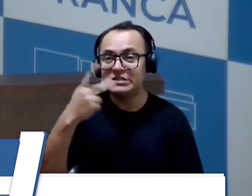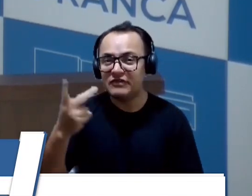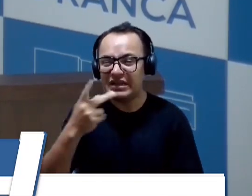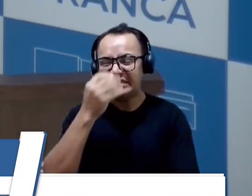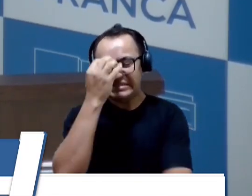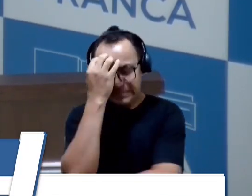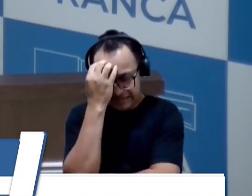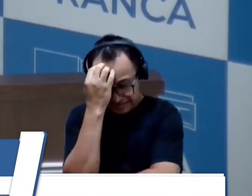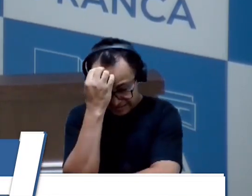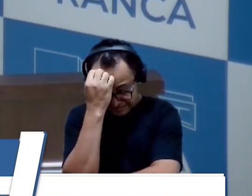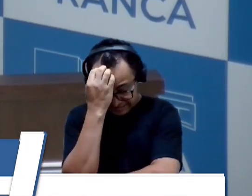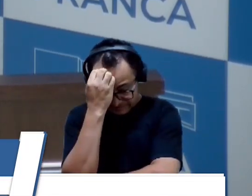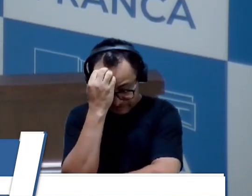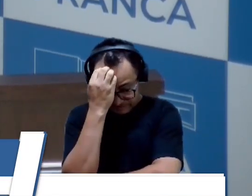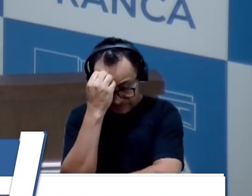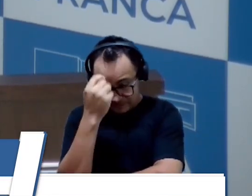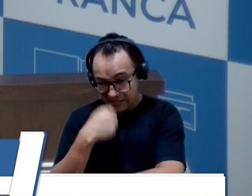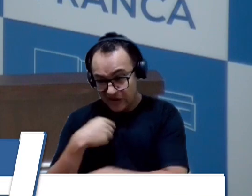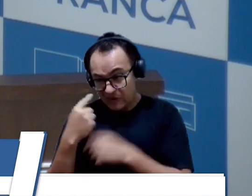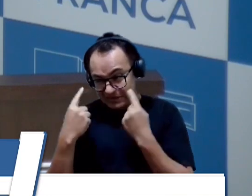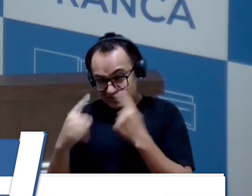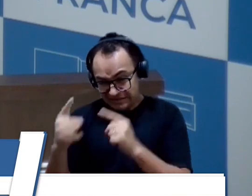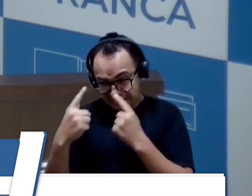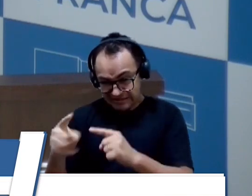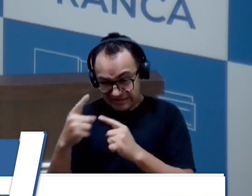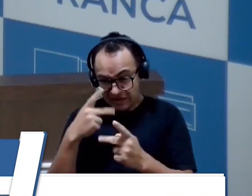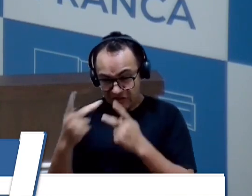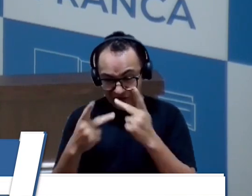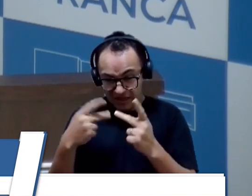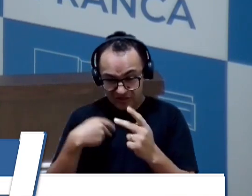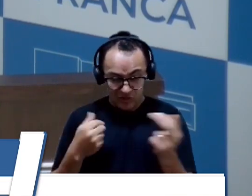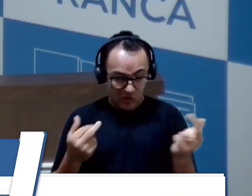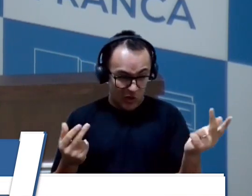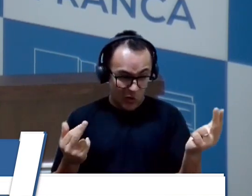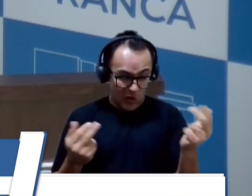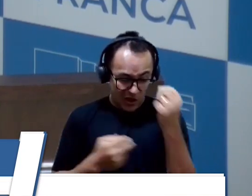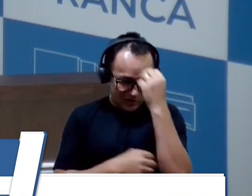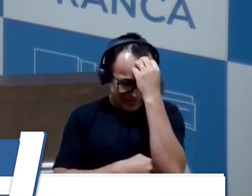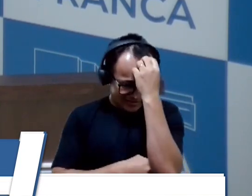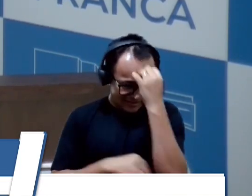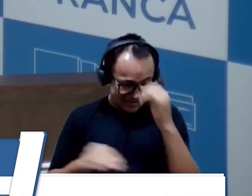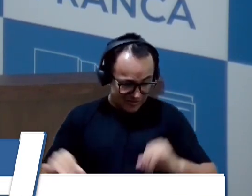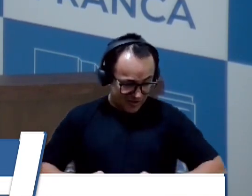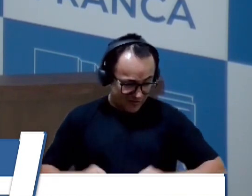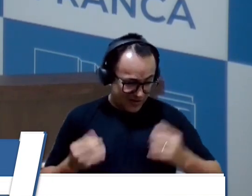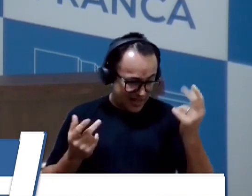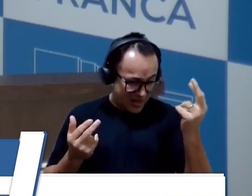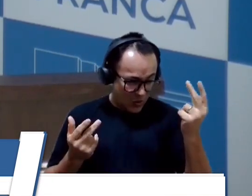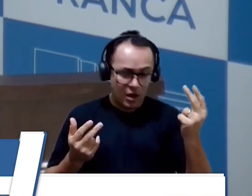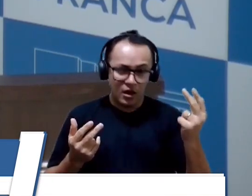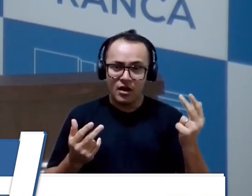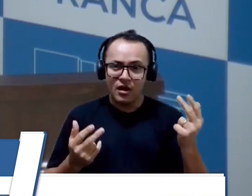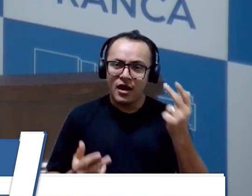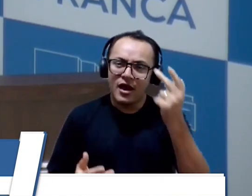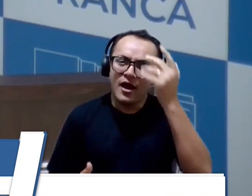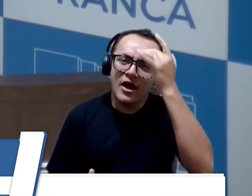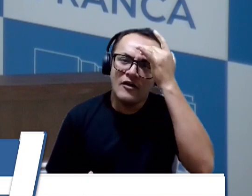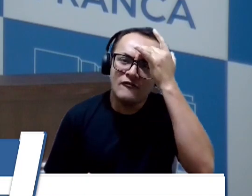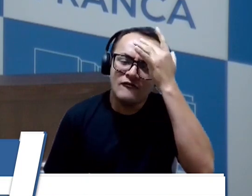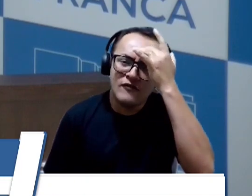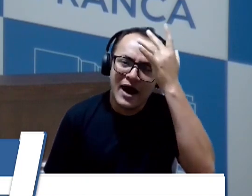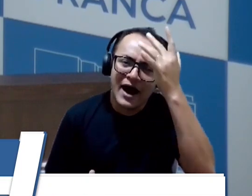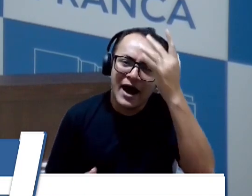que criticava, eu que falava, eu estou igual eles também, estou sofrendo a mesma situação, porque é muito fácil. Quem está de